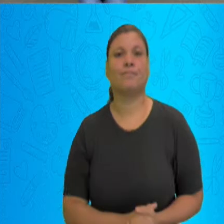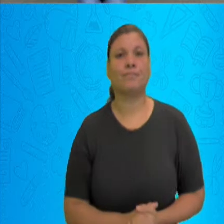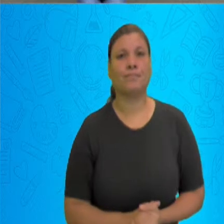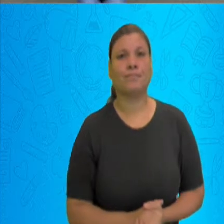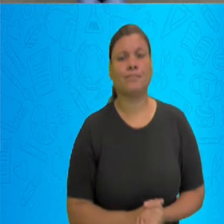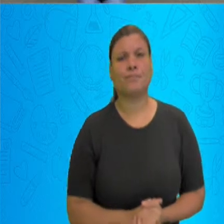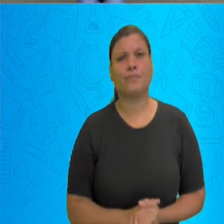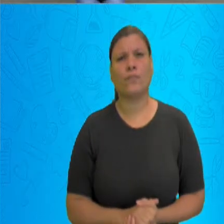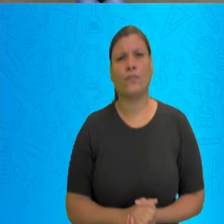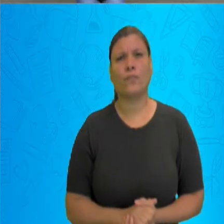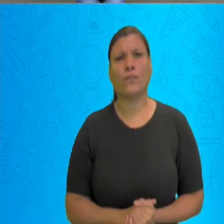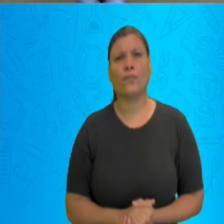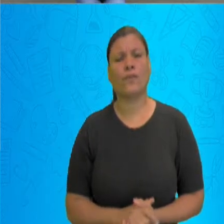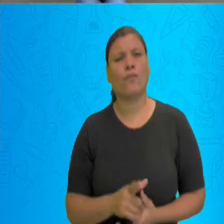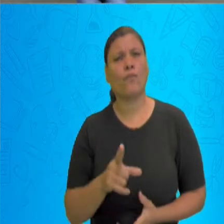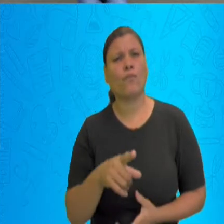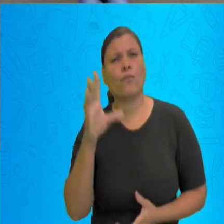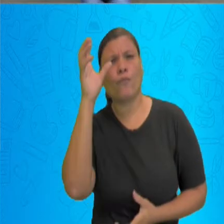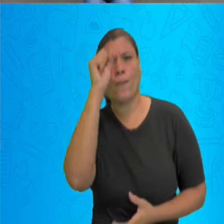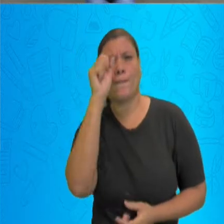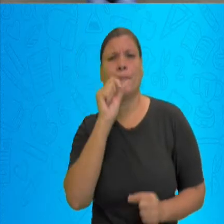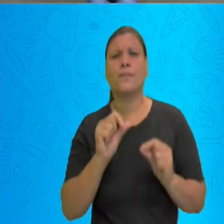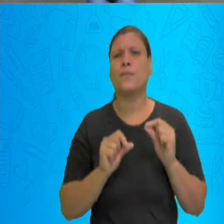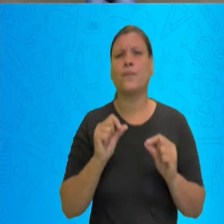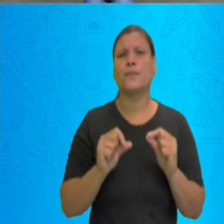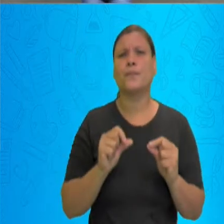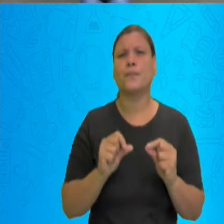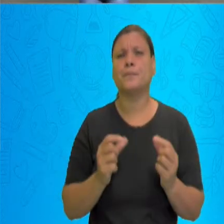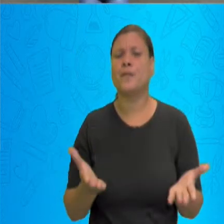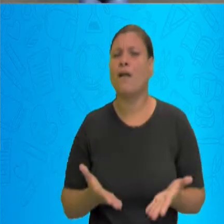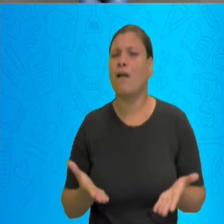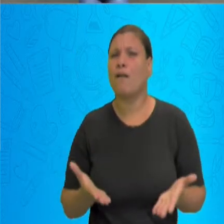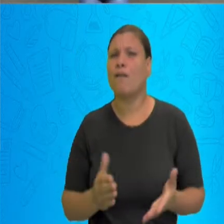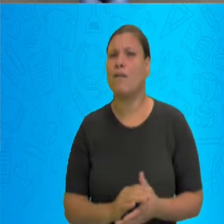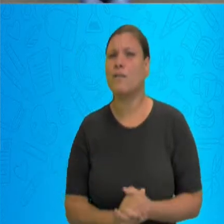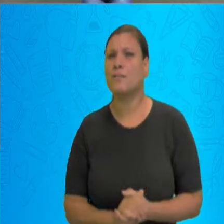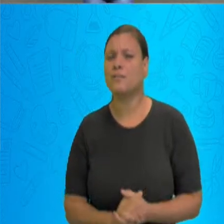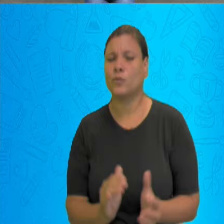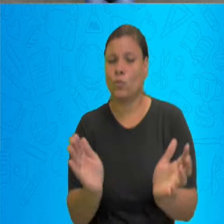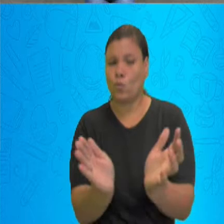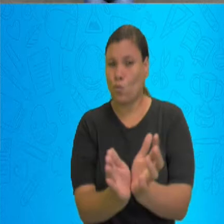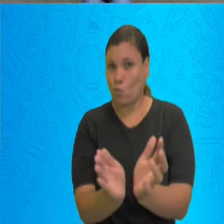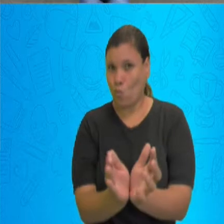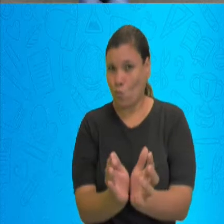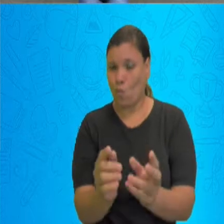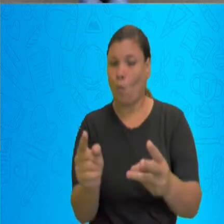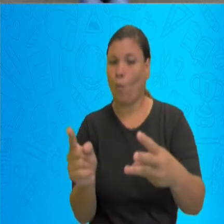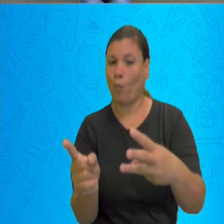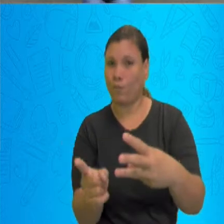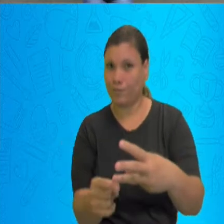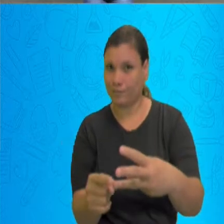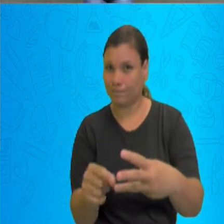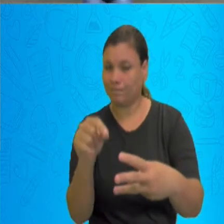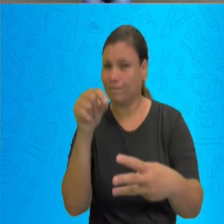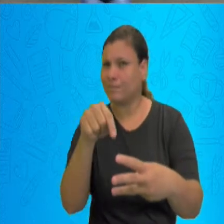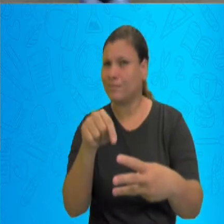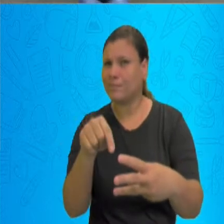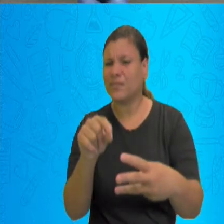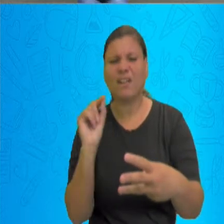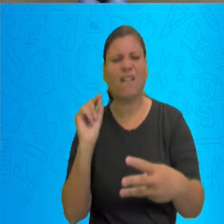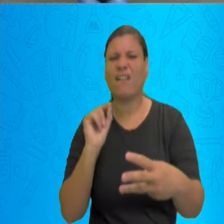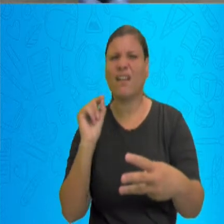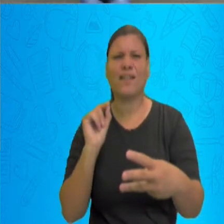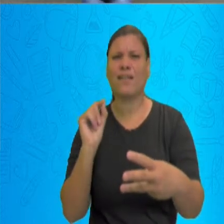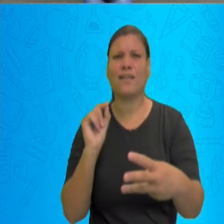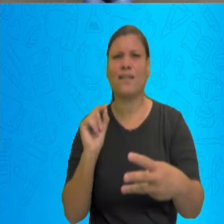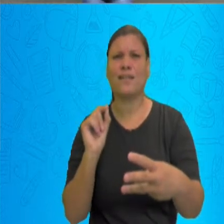Pretérito mais que perfeito do indicativo tem um uso muito limitado. É usado para